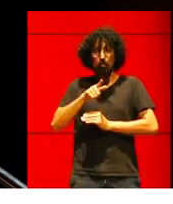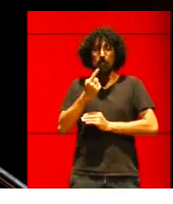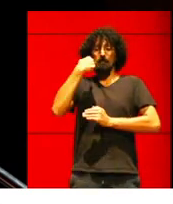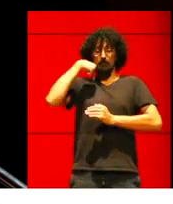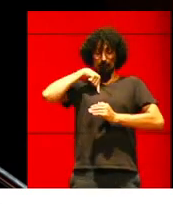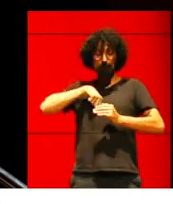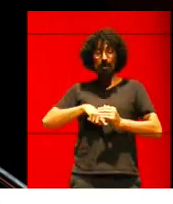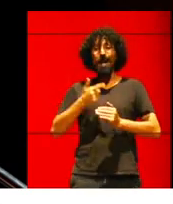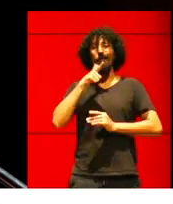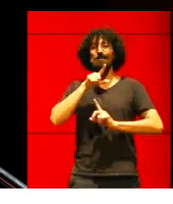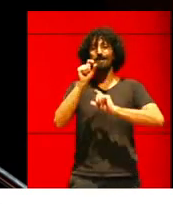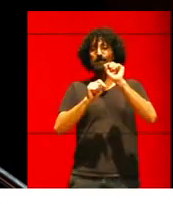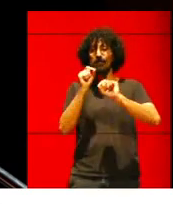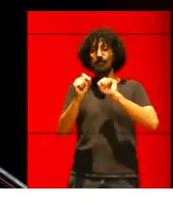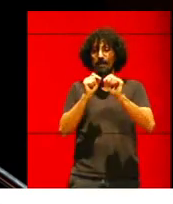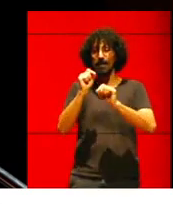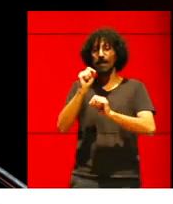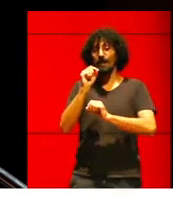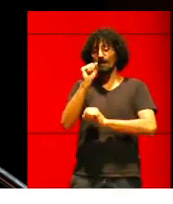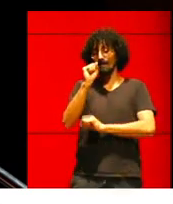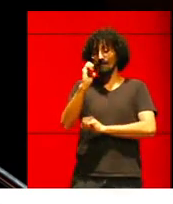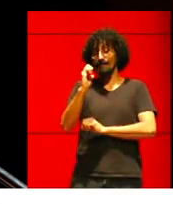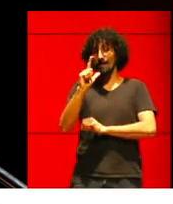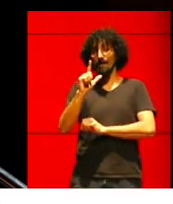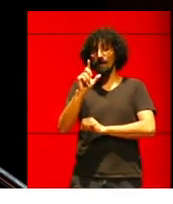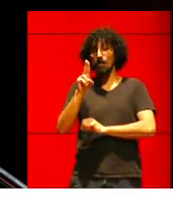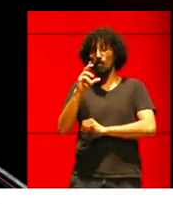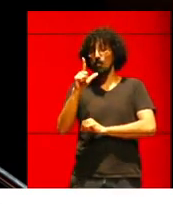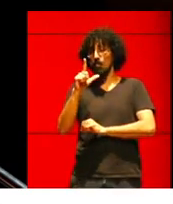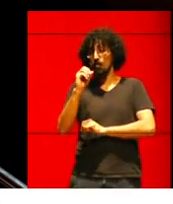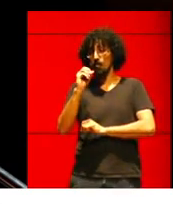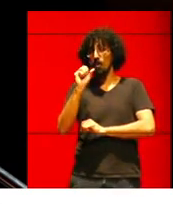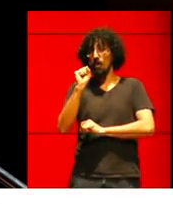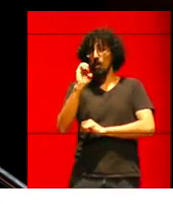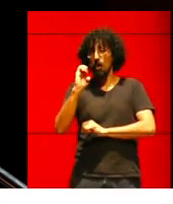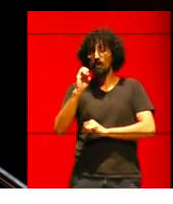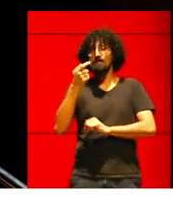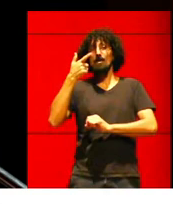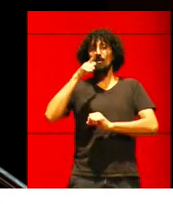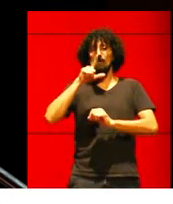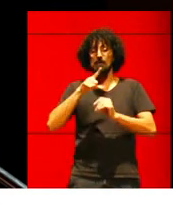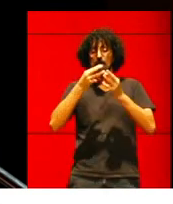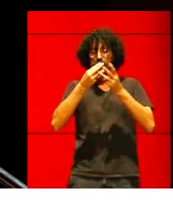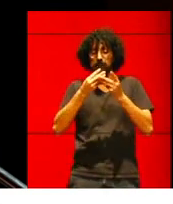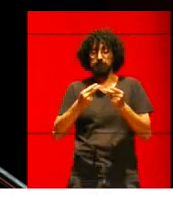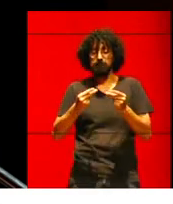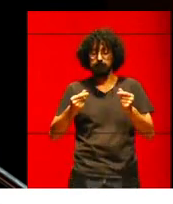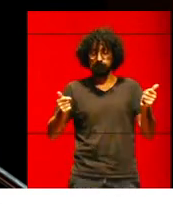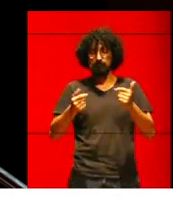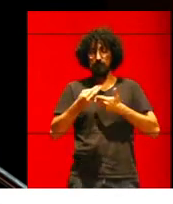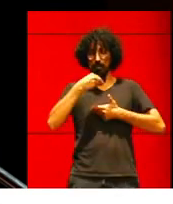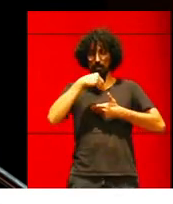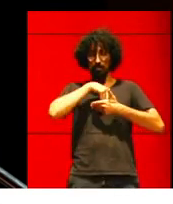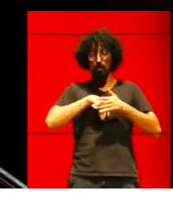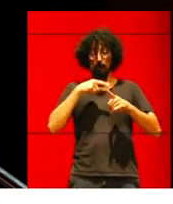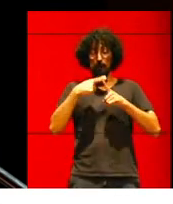bem mais complexa. Então, a celulose permanece ali fermentando com a atuação de bactérias. E essas bactérias conseguem,